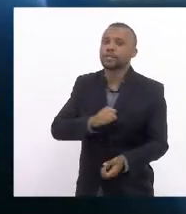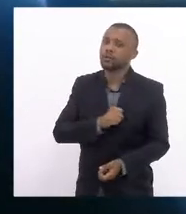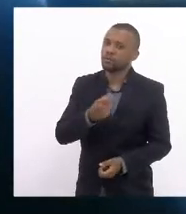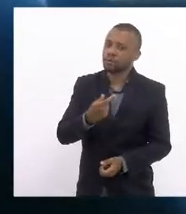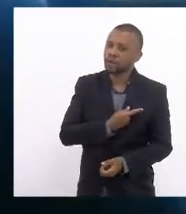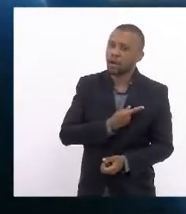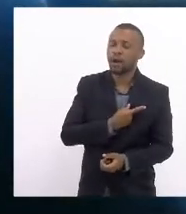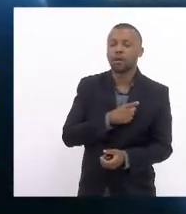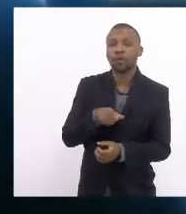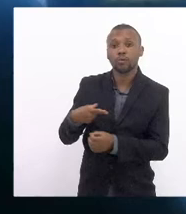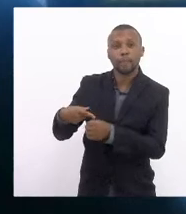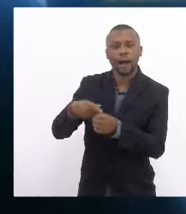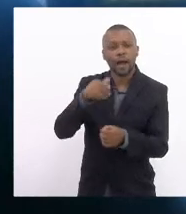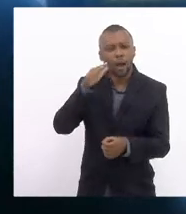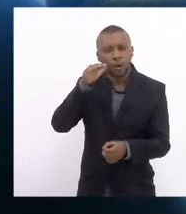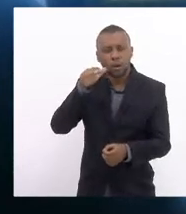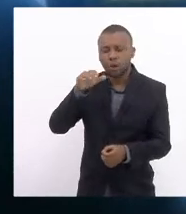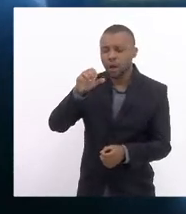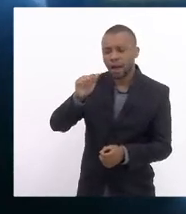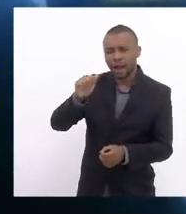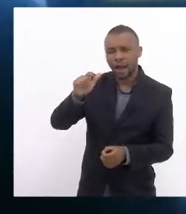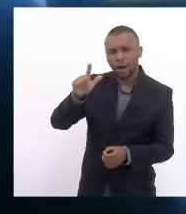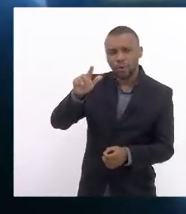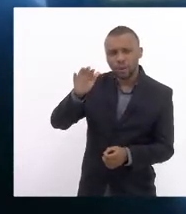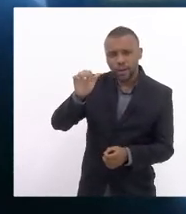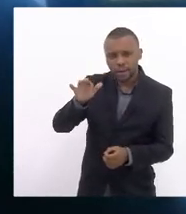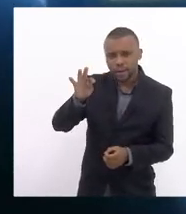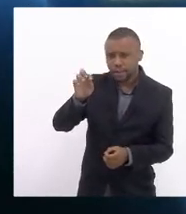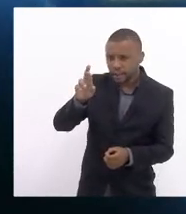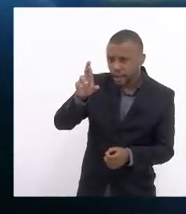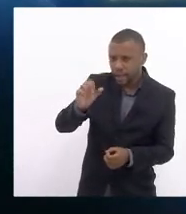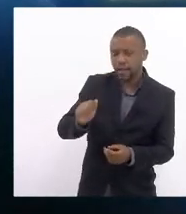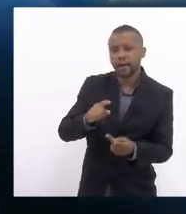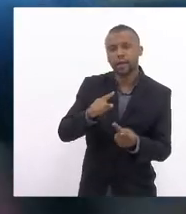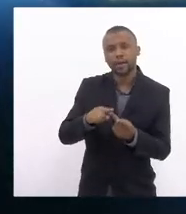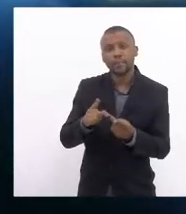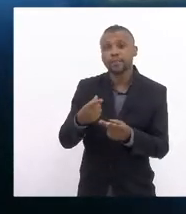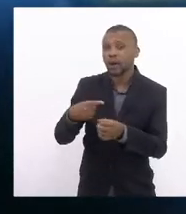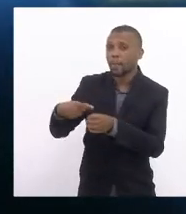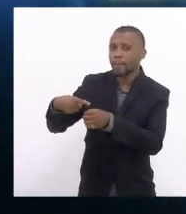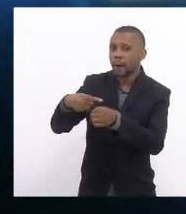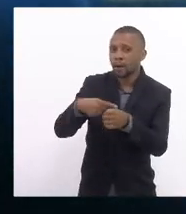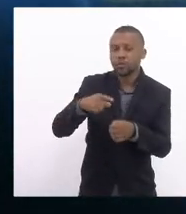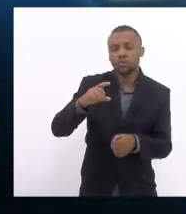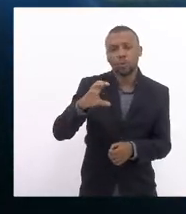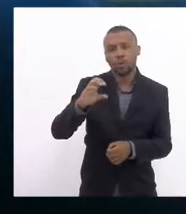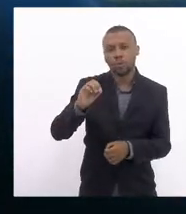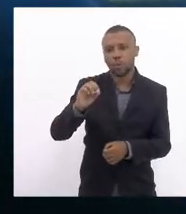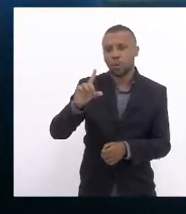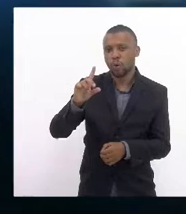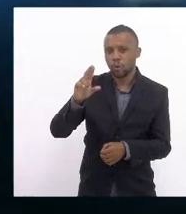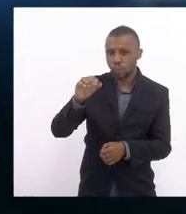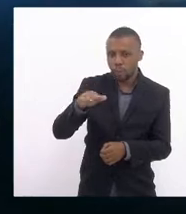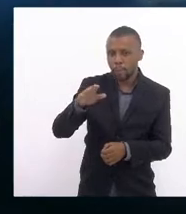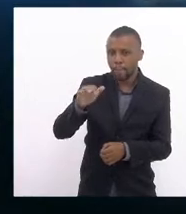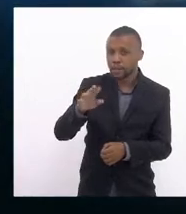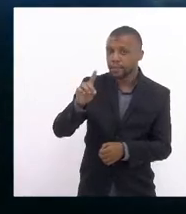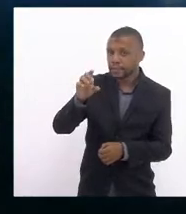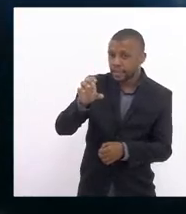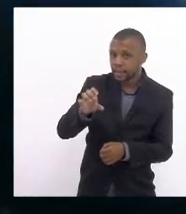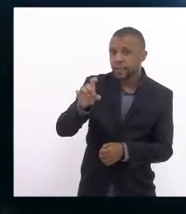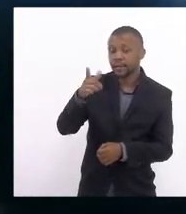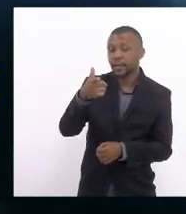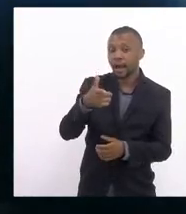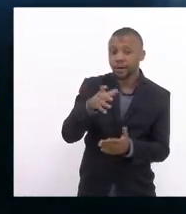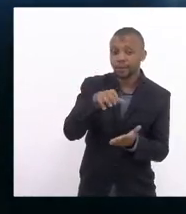muito o Columbandê, quando era a sede do Batalhão Florestal. Então, conheço bastante São Gonçalo, onde